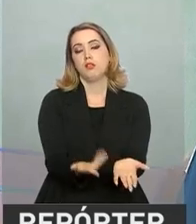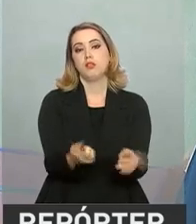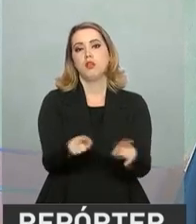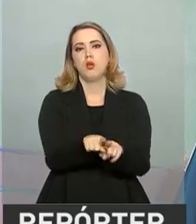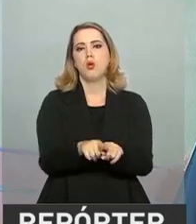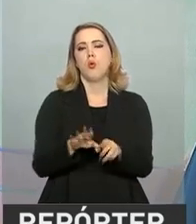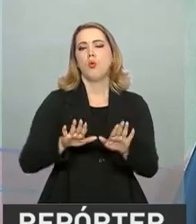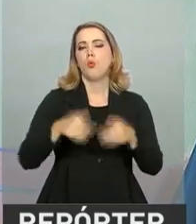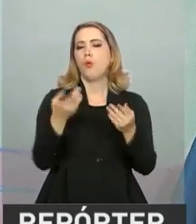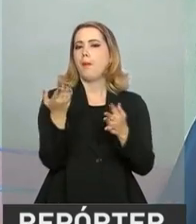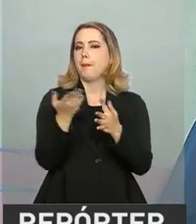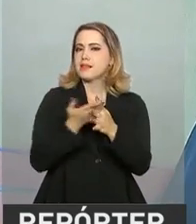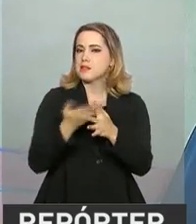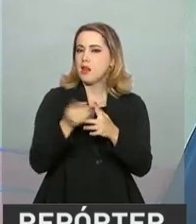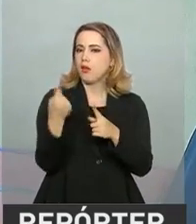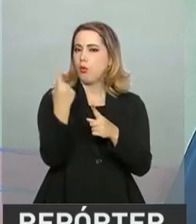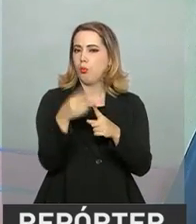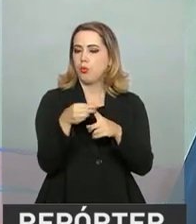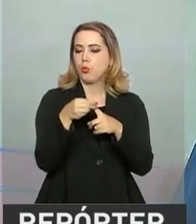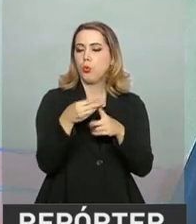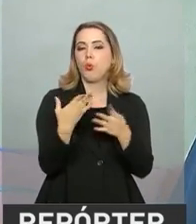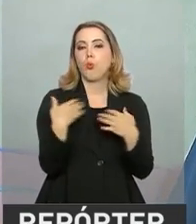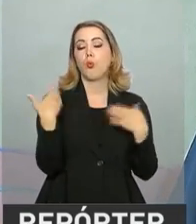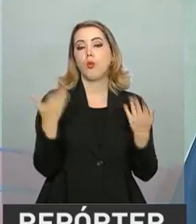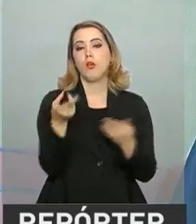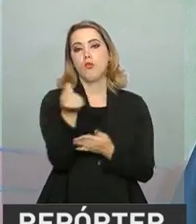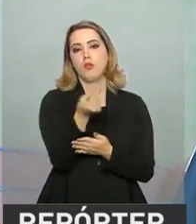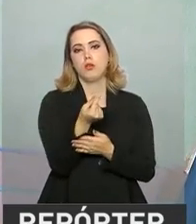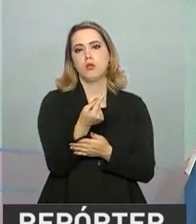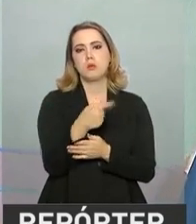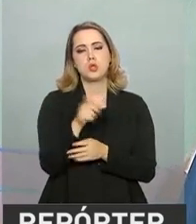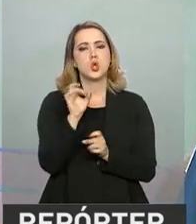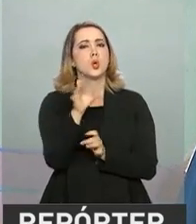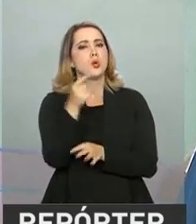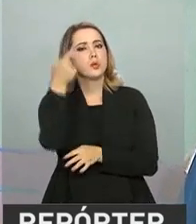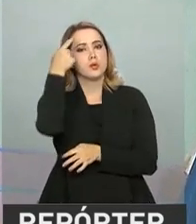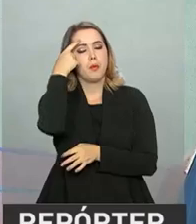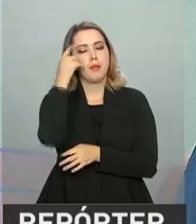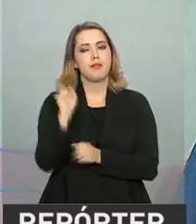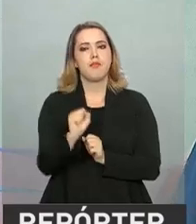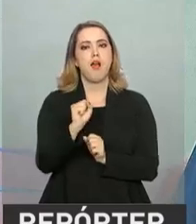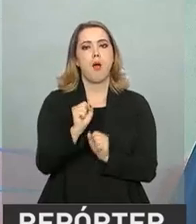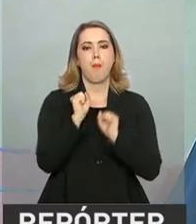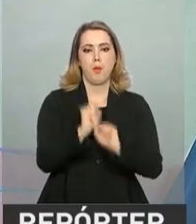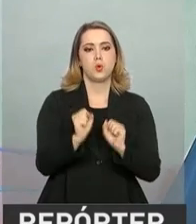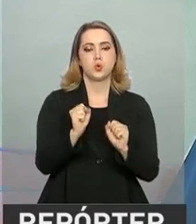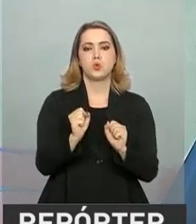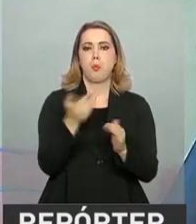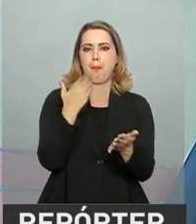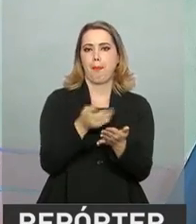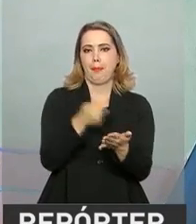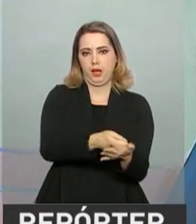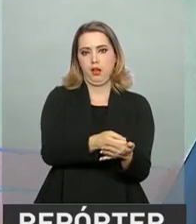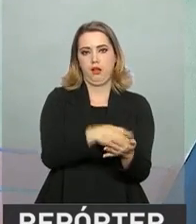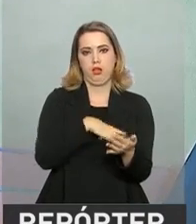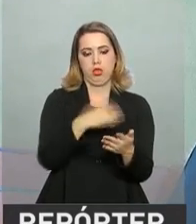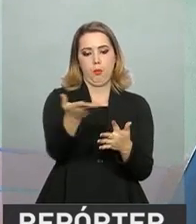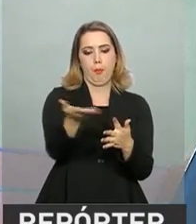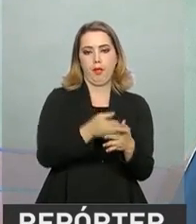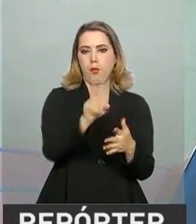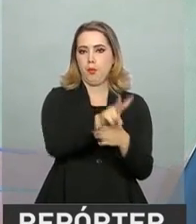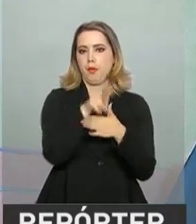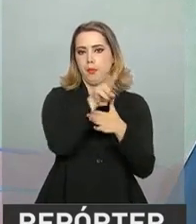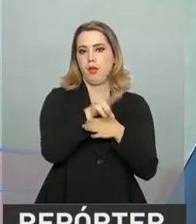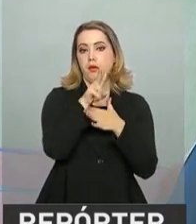a parcela que eu vou pagar? Por vezes as pessoas pensam, cabe no meu bolso essa parcela, vou pagar. Só que ela se esquece que, somando todas